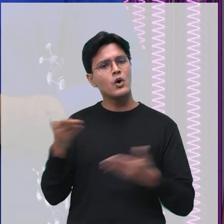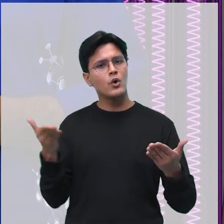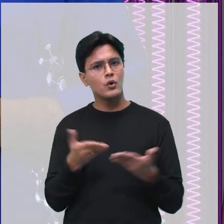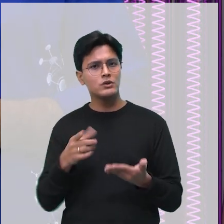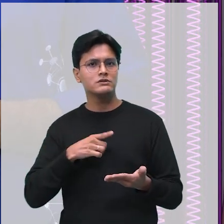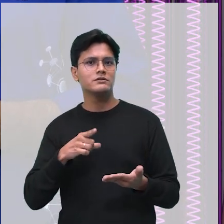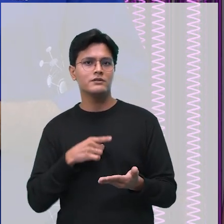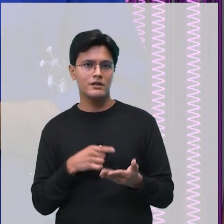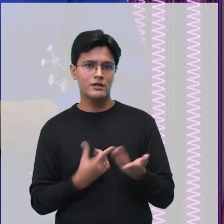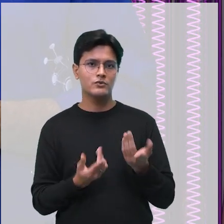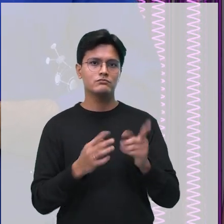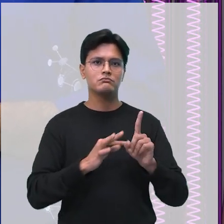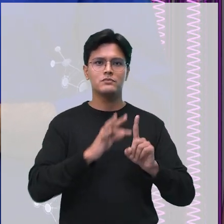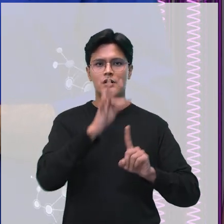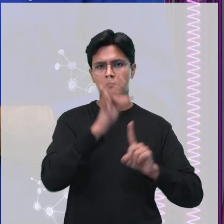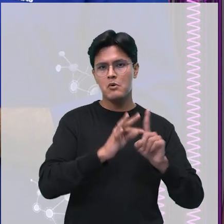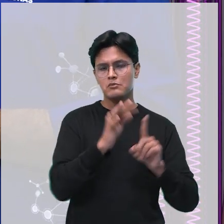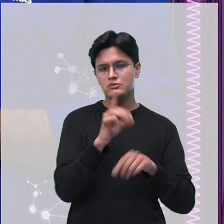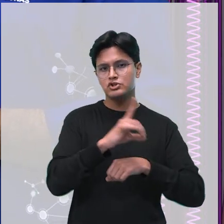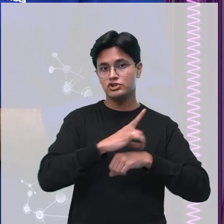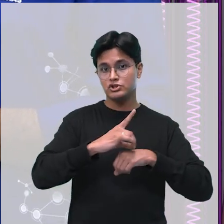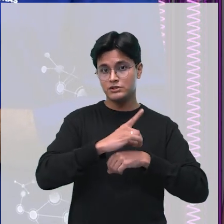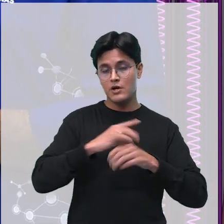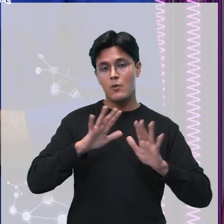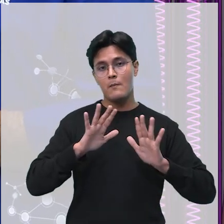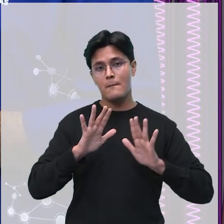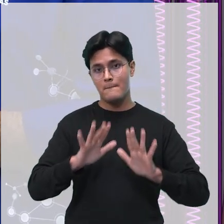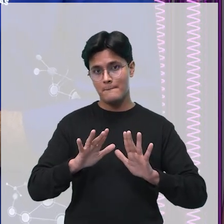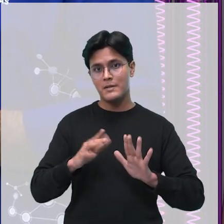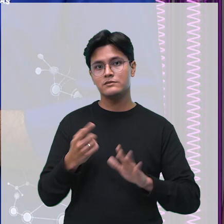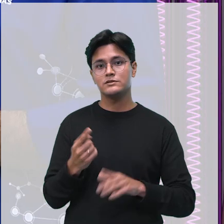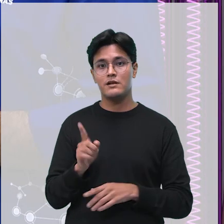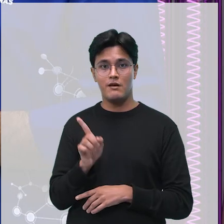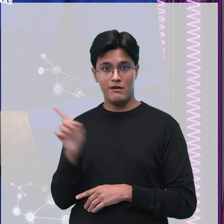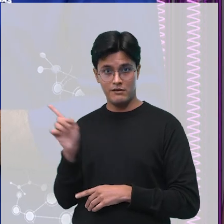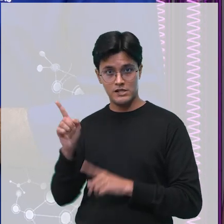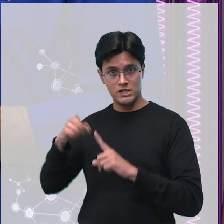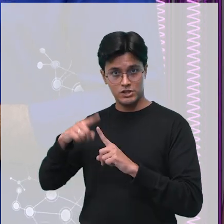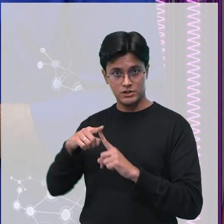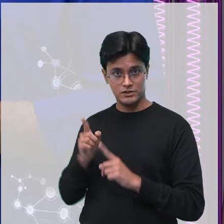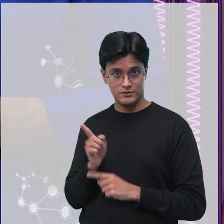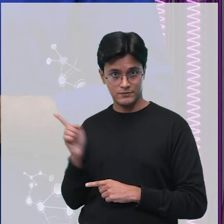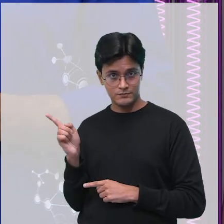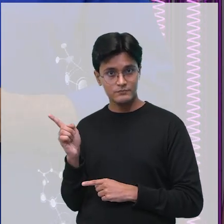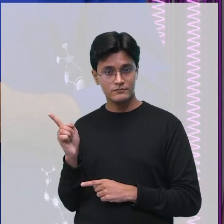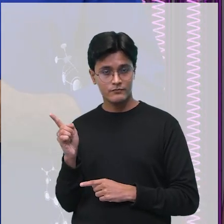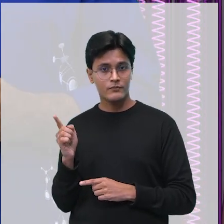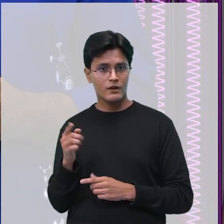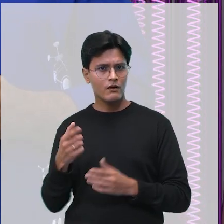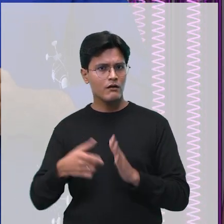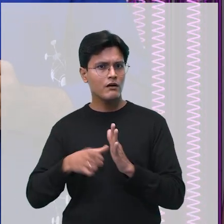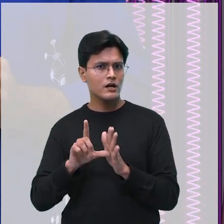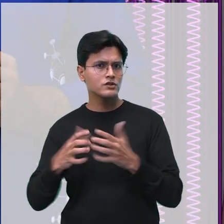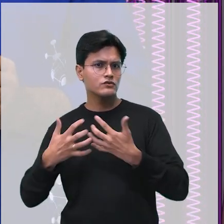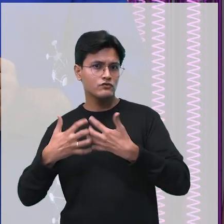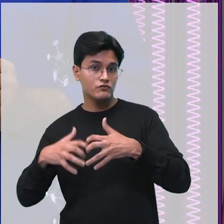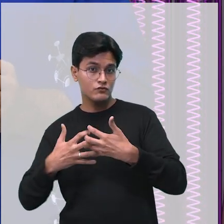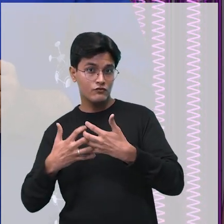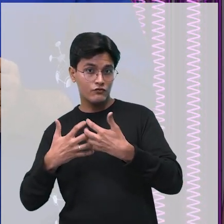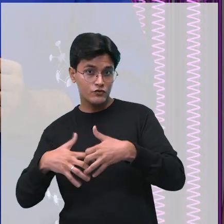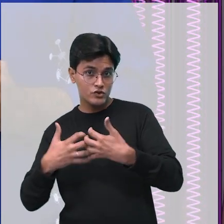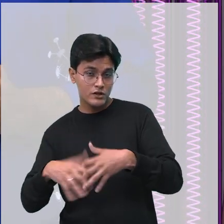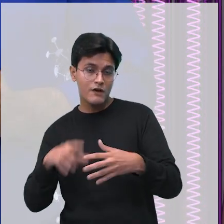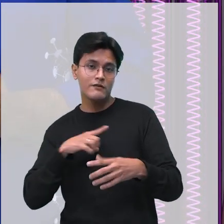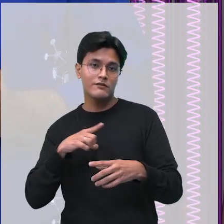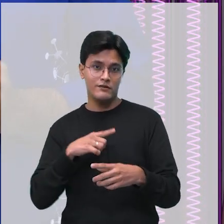termometro Zinho digital né mas o termômetro analógico que é esse daqui que vocês estão vendo ó Ele funcionava com um líquido dentro